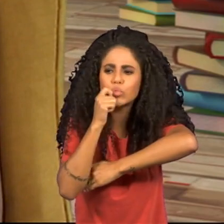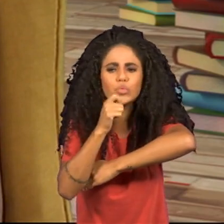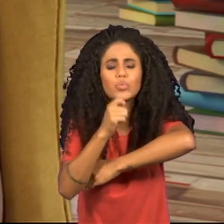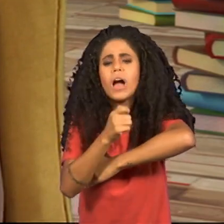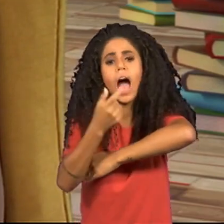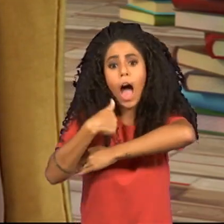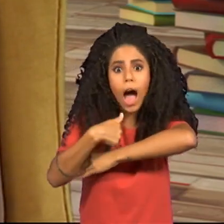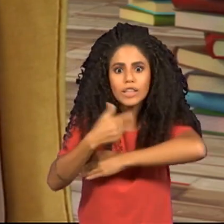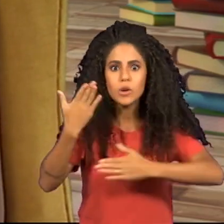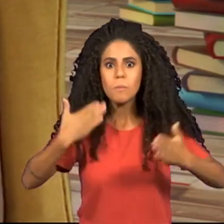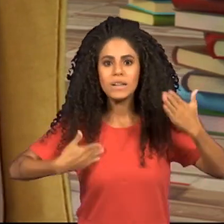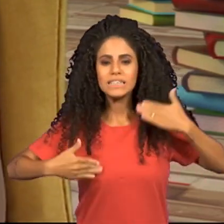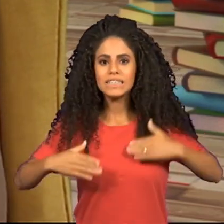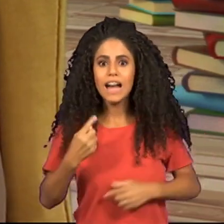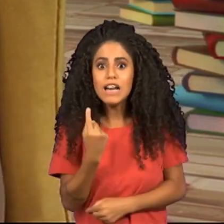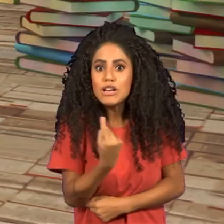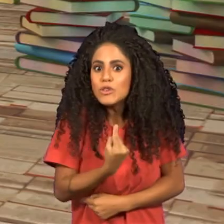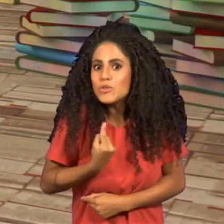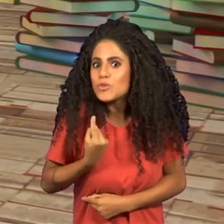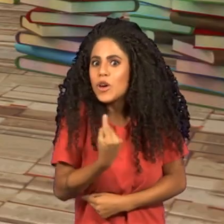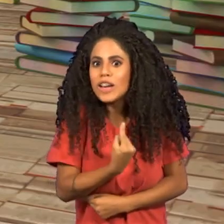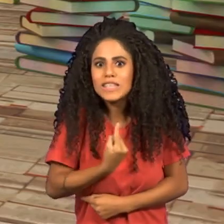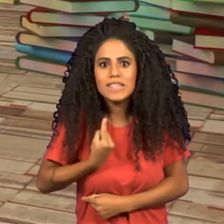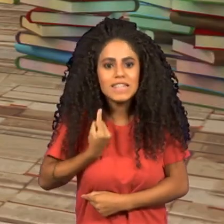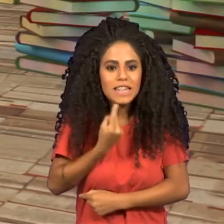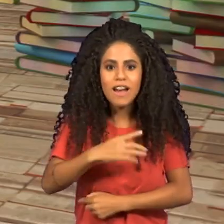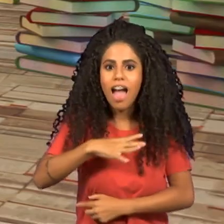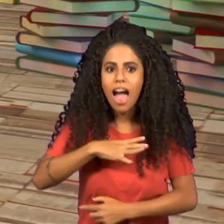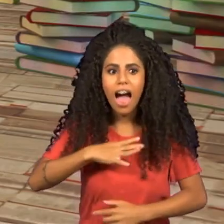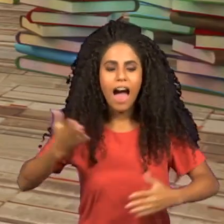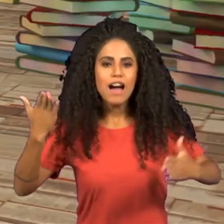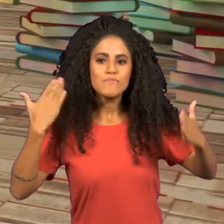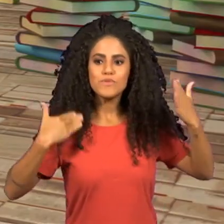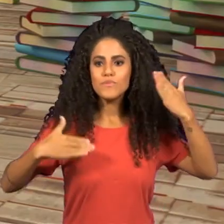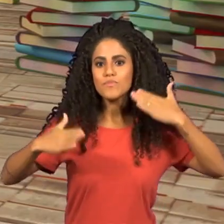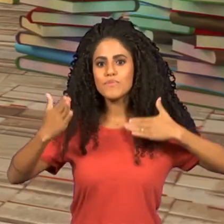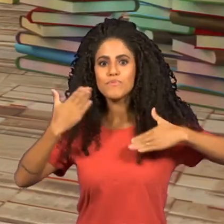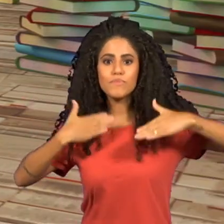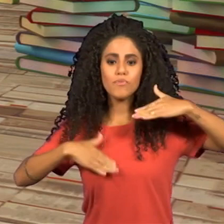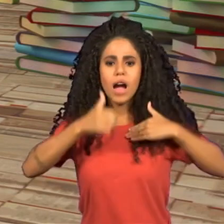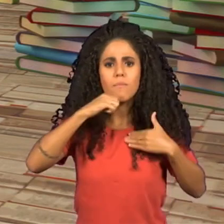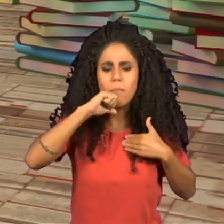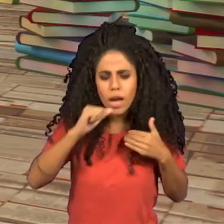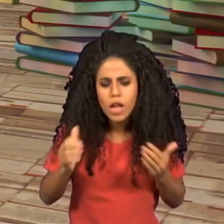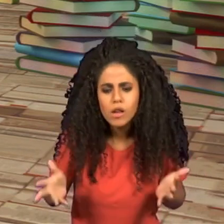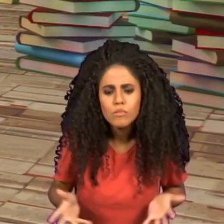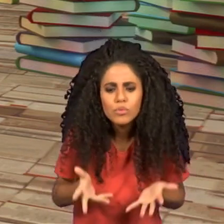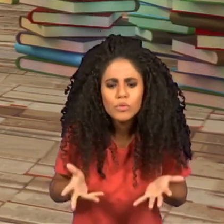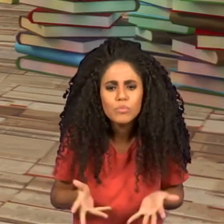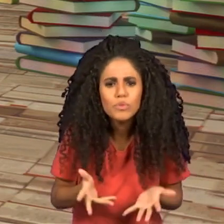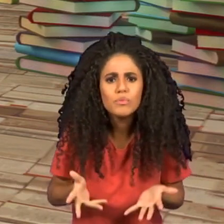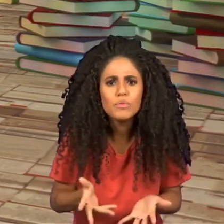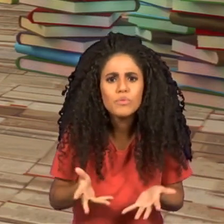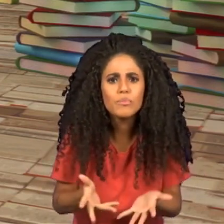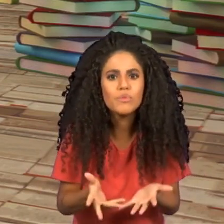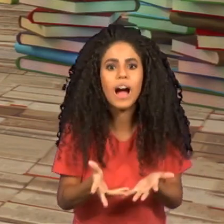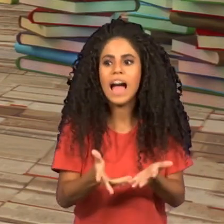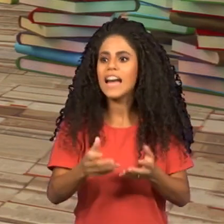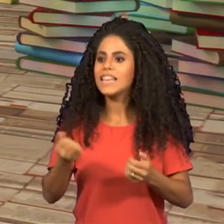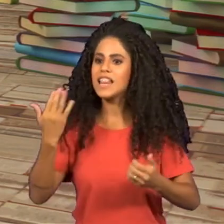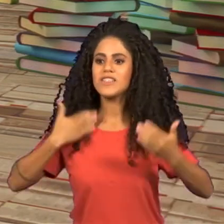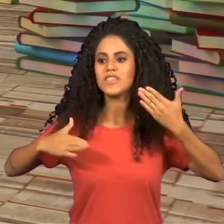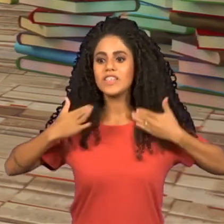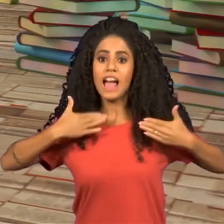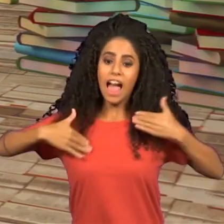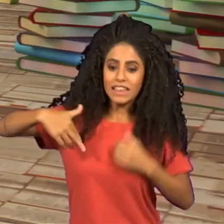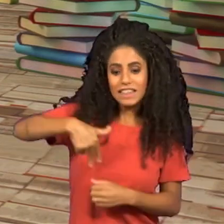passeio só vinho ele ia sair do colinho da mamãe ia dar aquela volta na